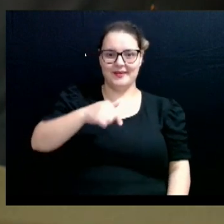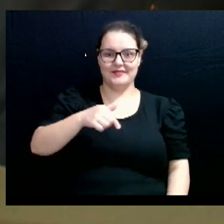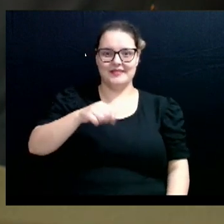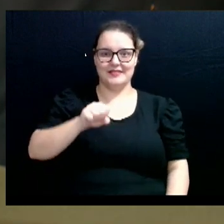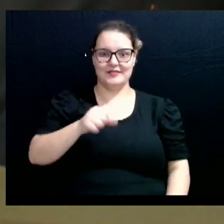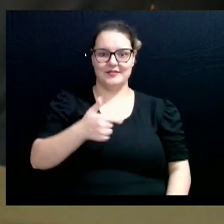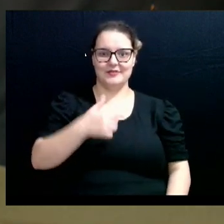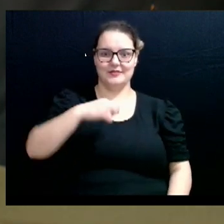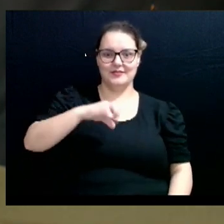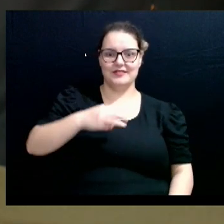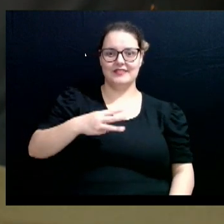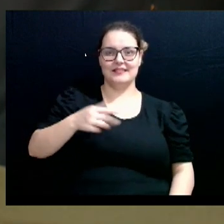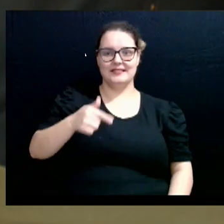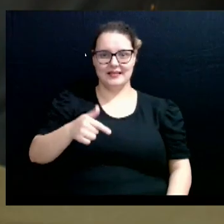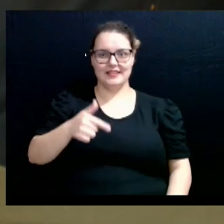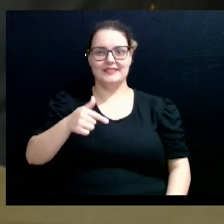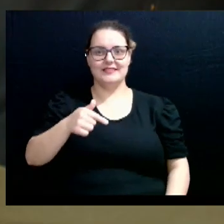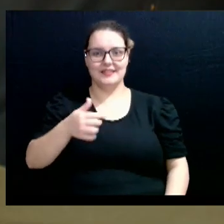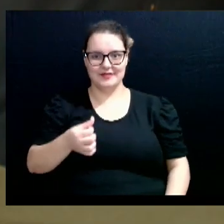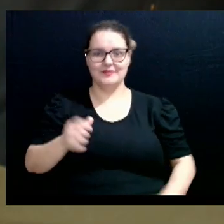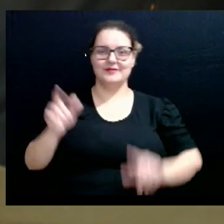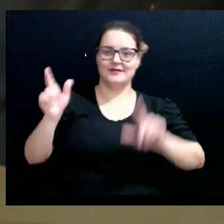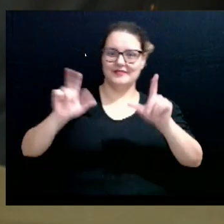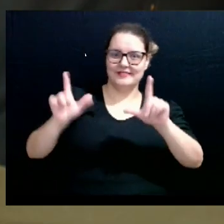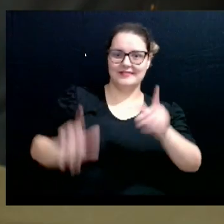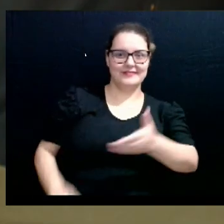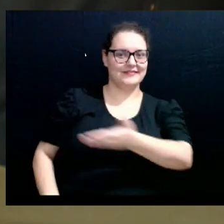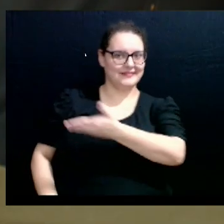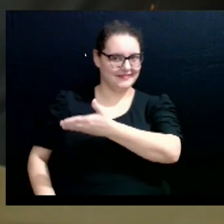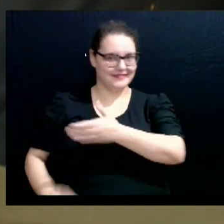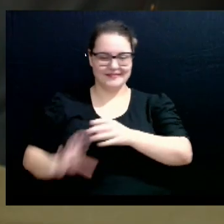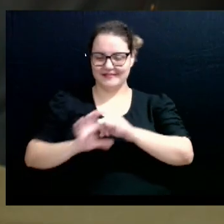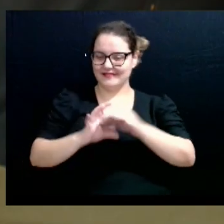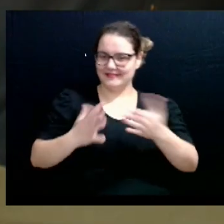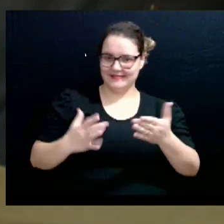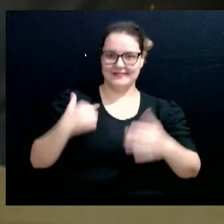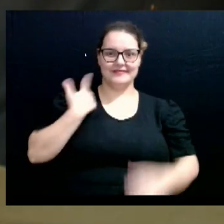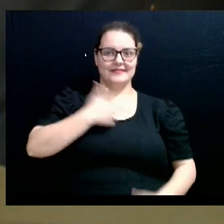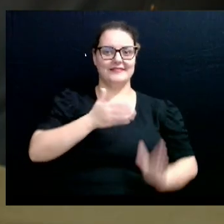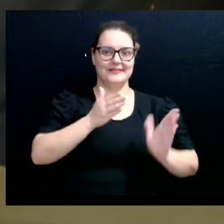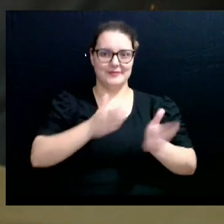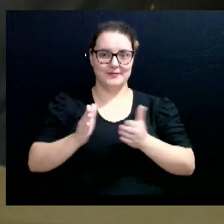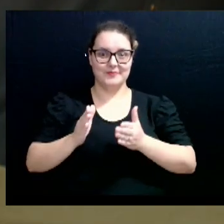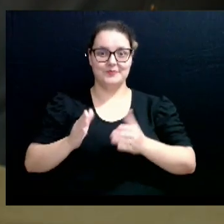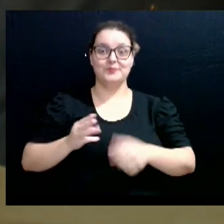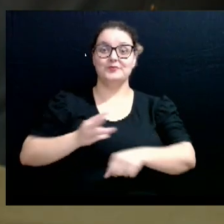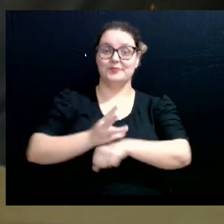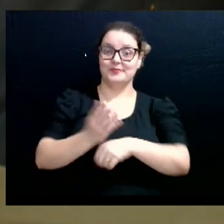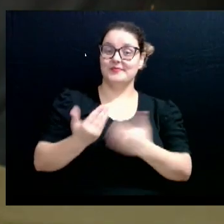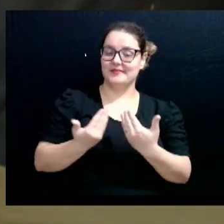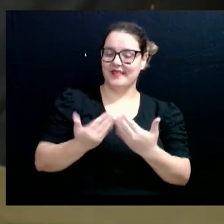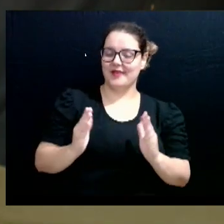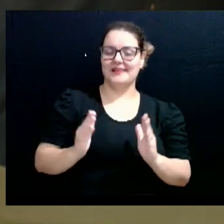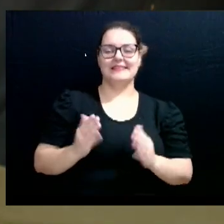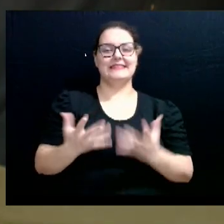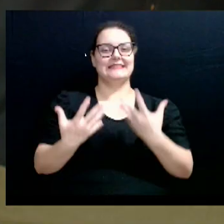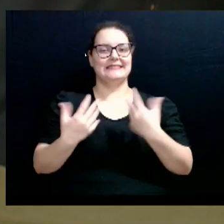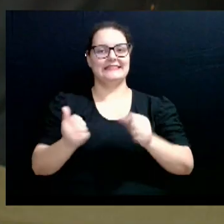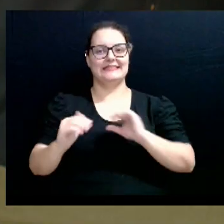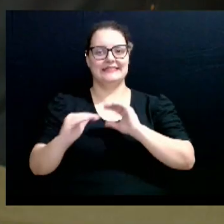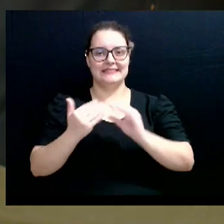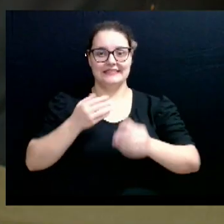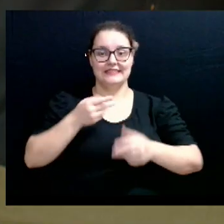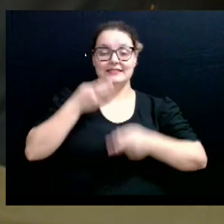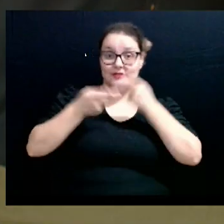19978293776, telefone tá na tela. Fique à vontade, nossa produção já está com o WhatsApp aberto para receber a sua mensagem, seu depoimento ou